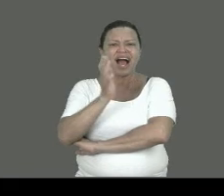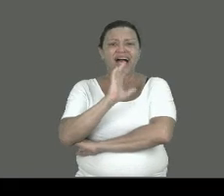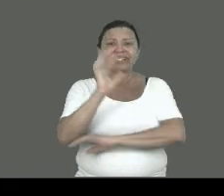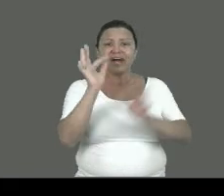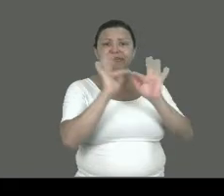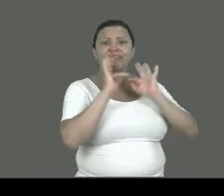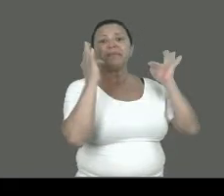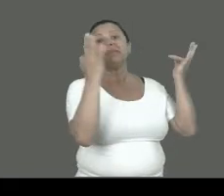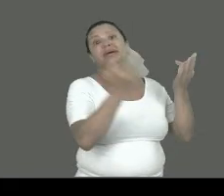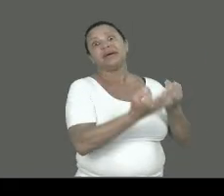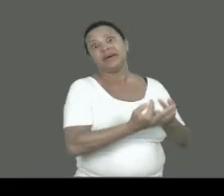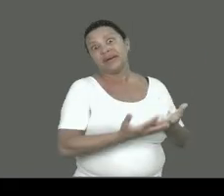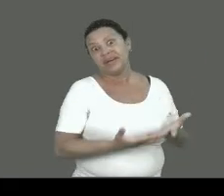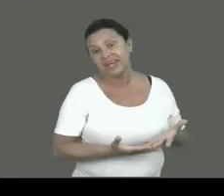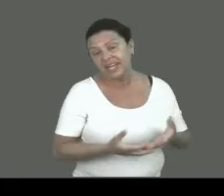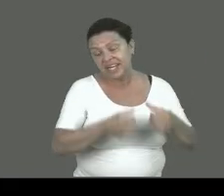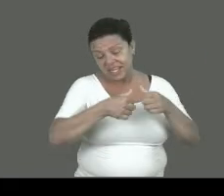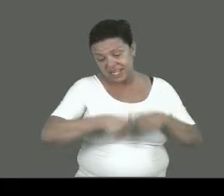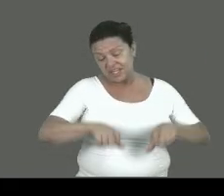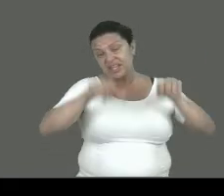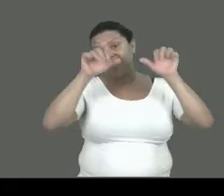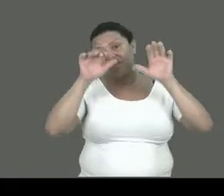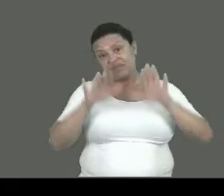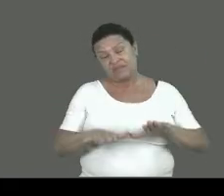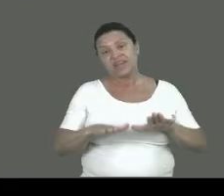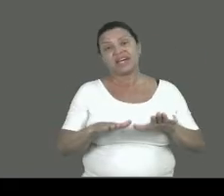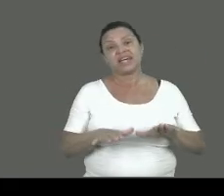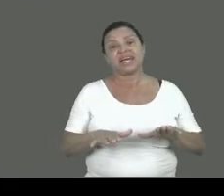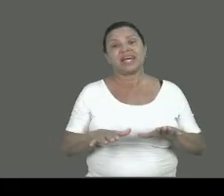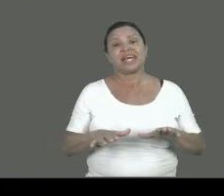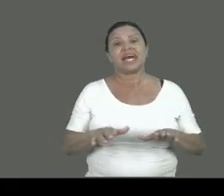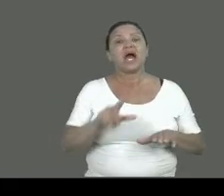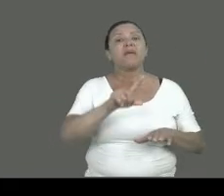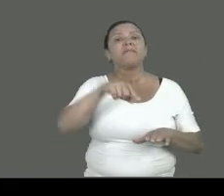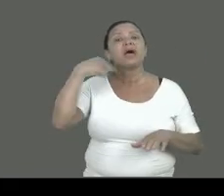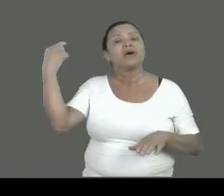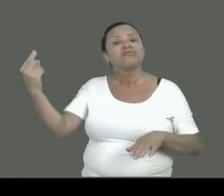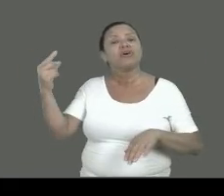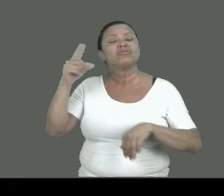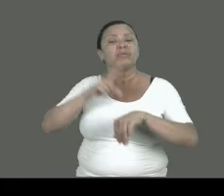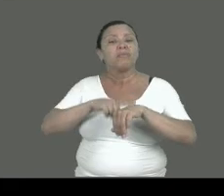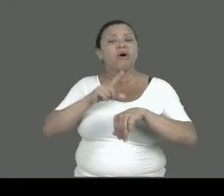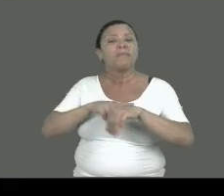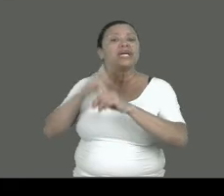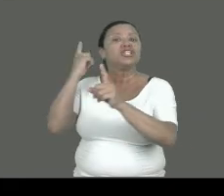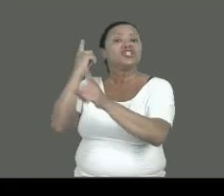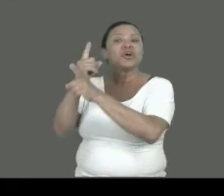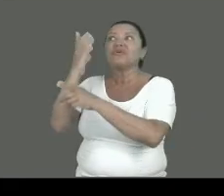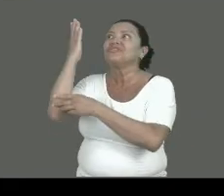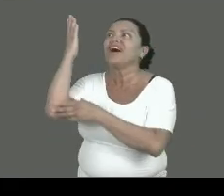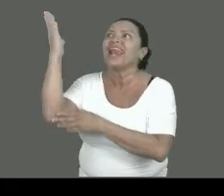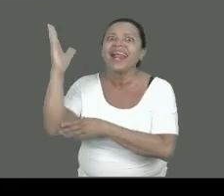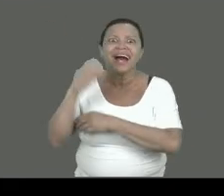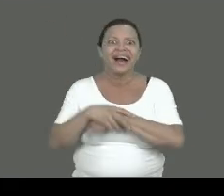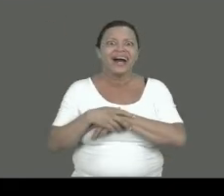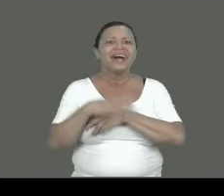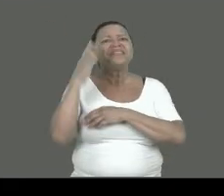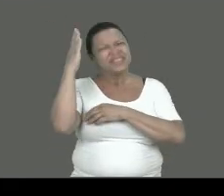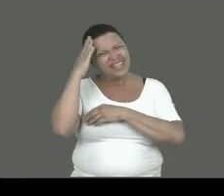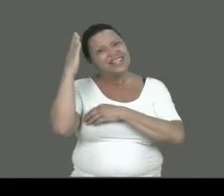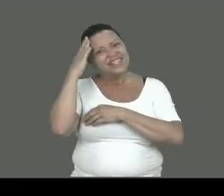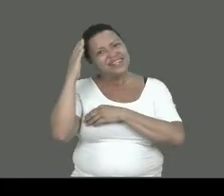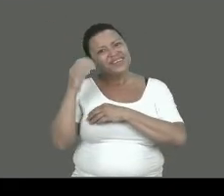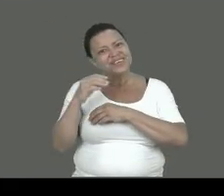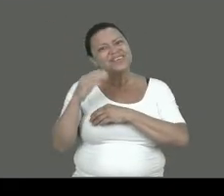que cá ficam, para outros é um momento de reencontro. Porque esse mesmo que está se despedindo